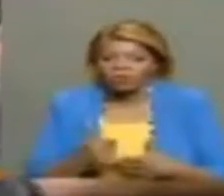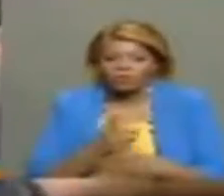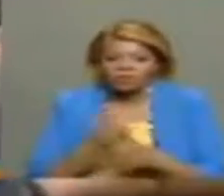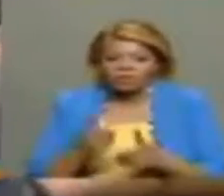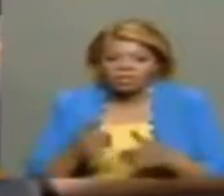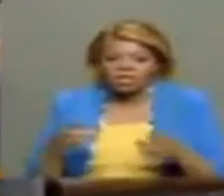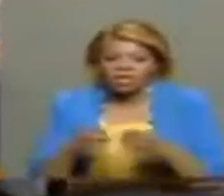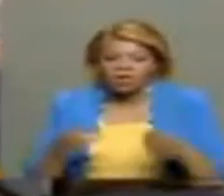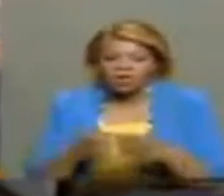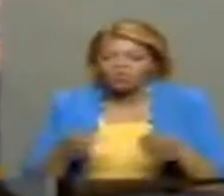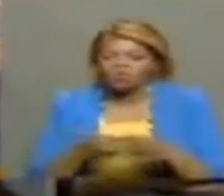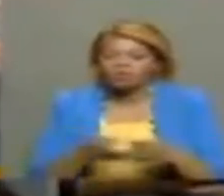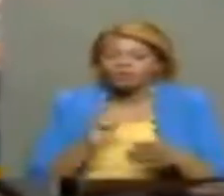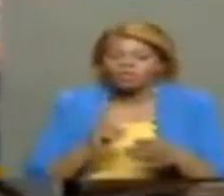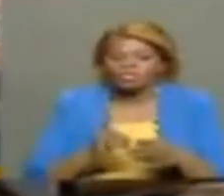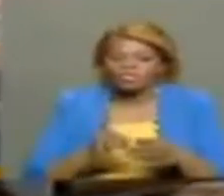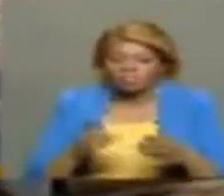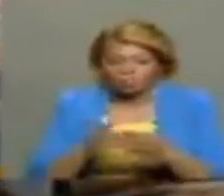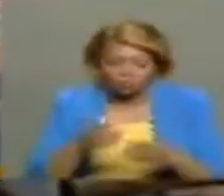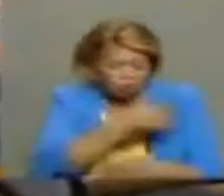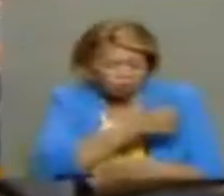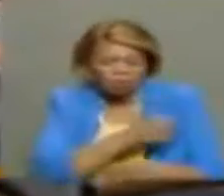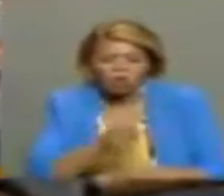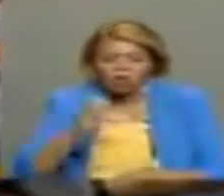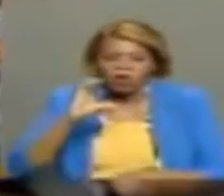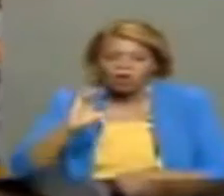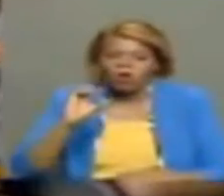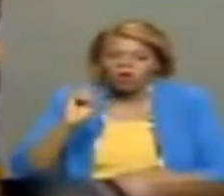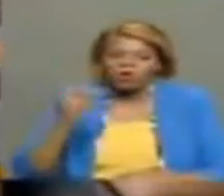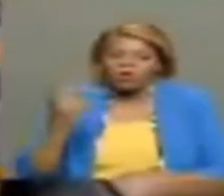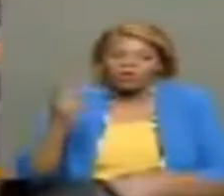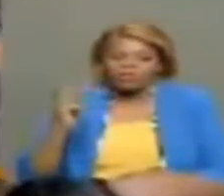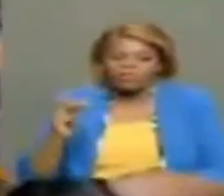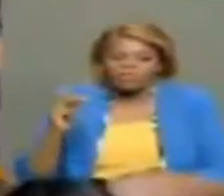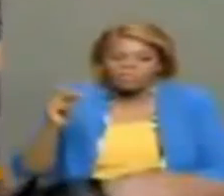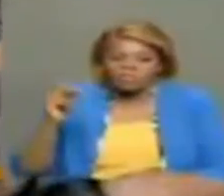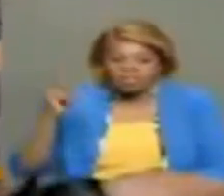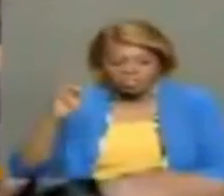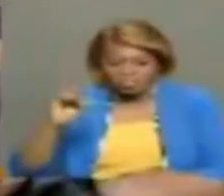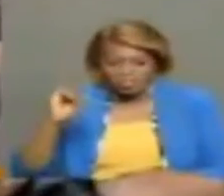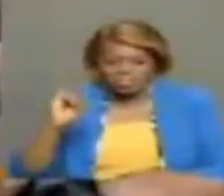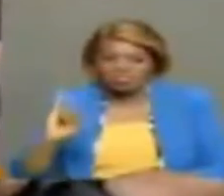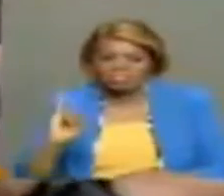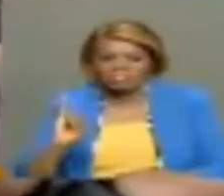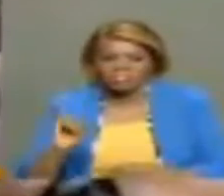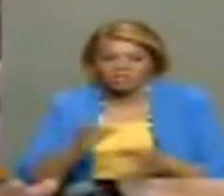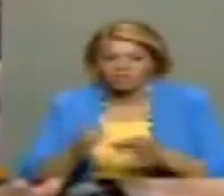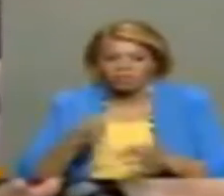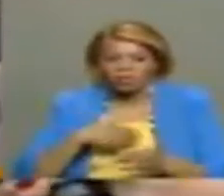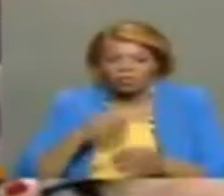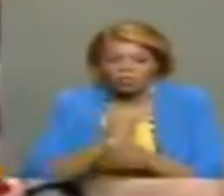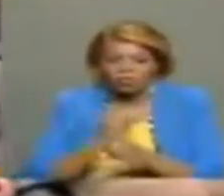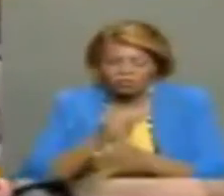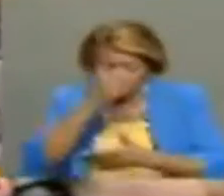COVAX. Nós aderimos à iniciativa COVAX em julho do ano passado, trabalhamos com o nosso plano